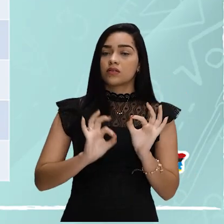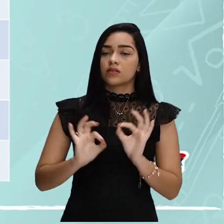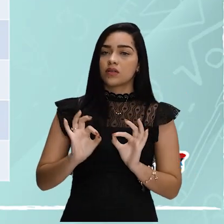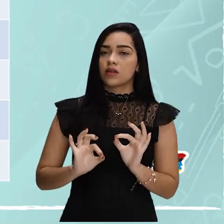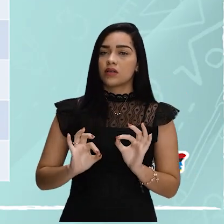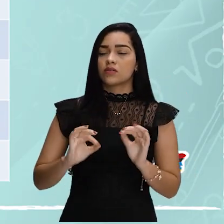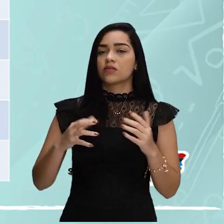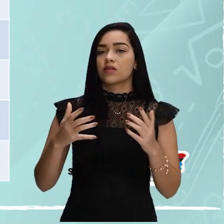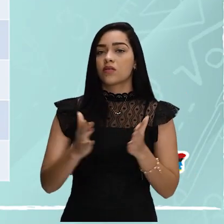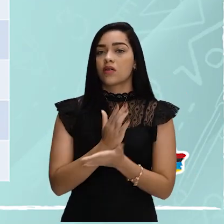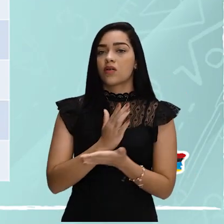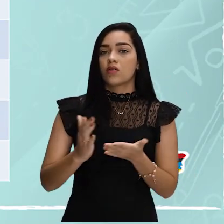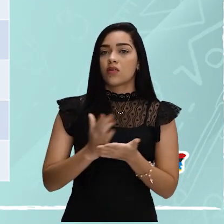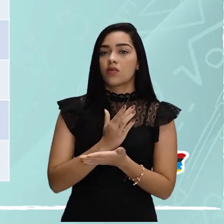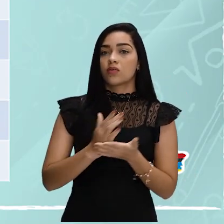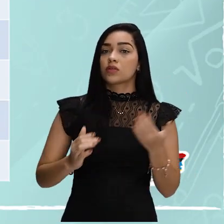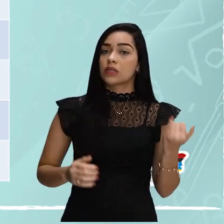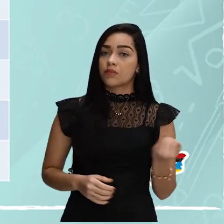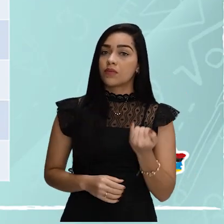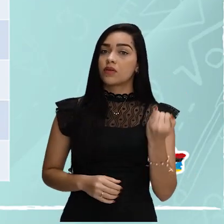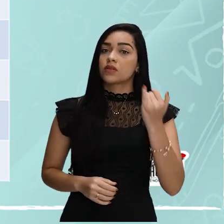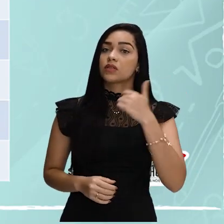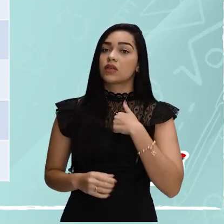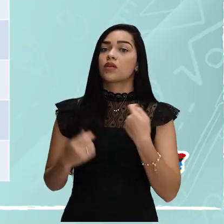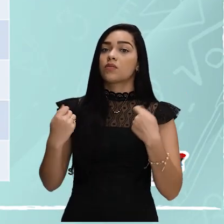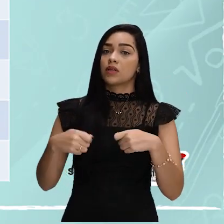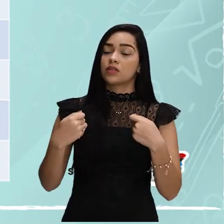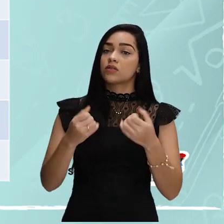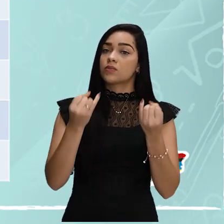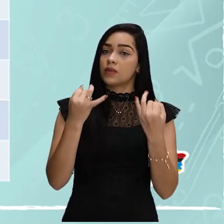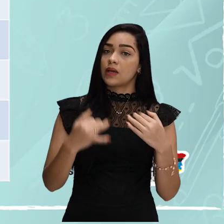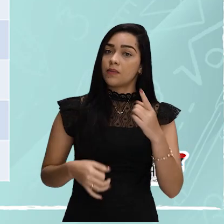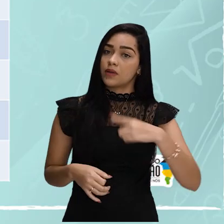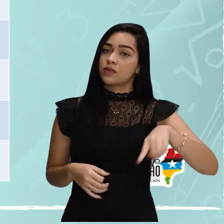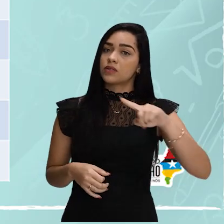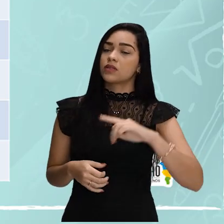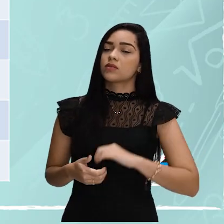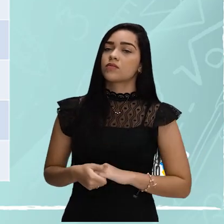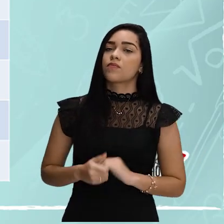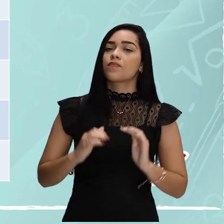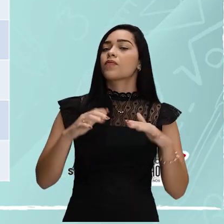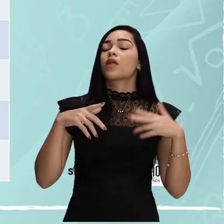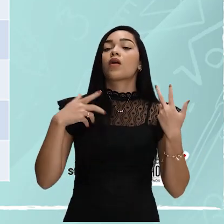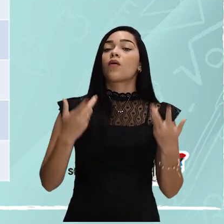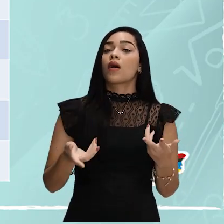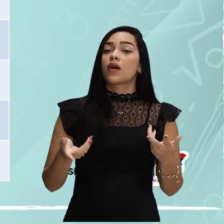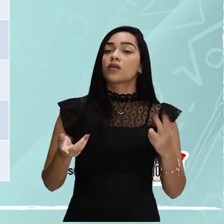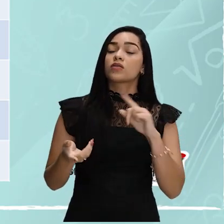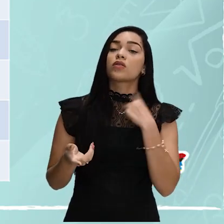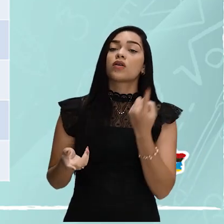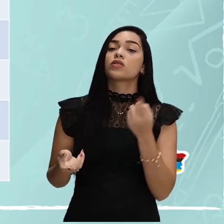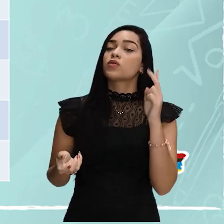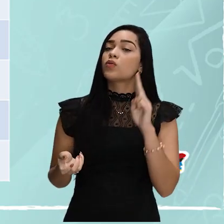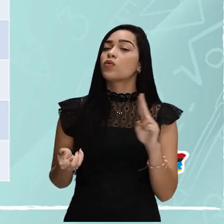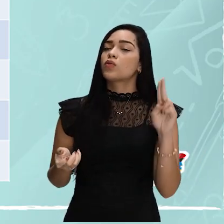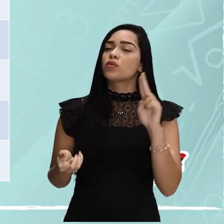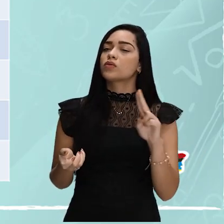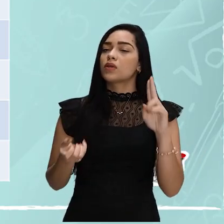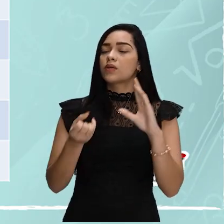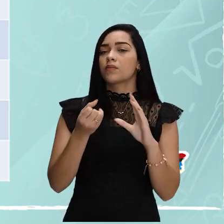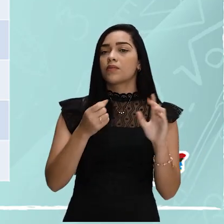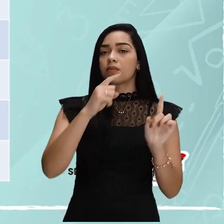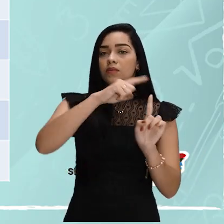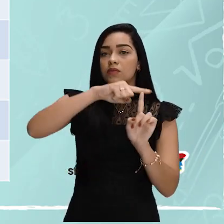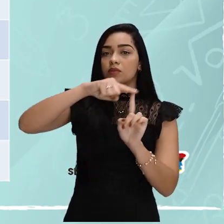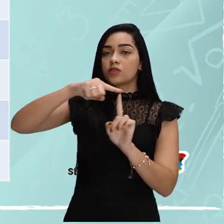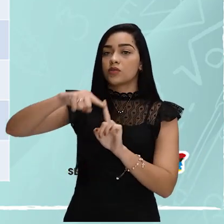acordo com alguns critérios importantes que eu preciso aqui mencionar para vocês. Quais são os critérios que a gente utiliza para classificar